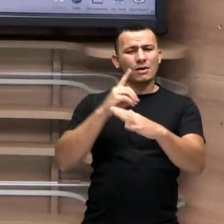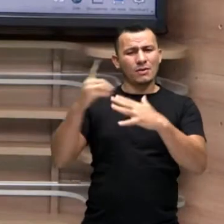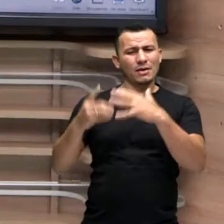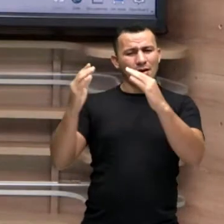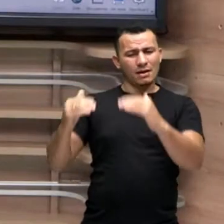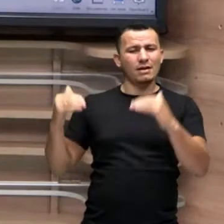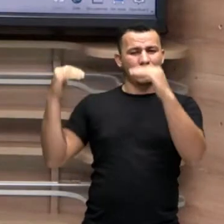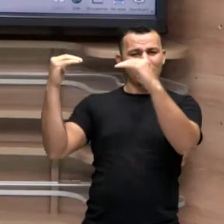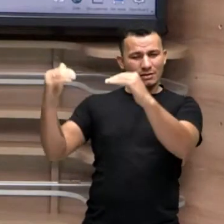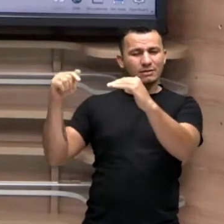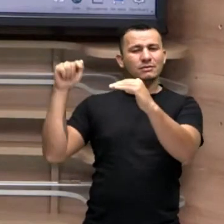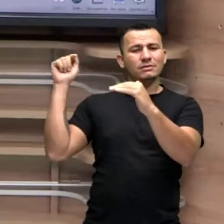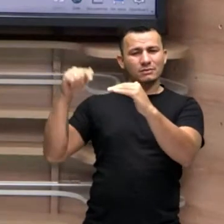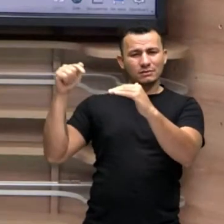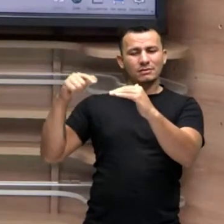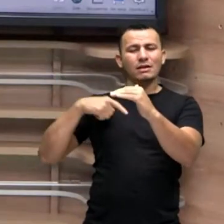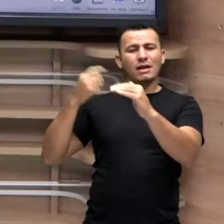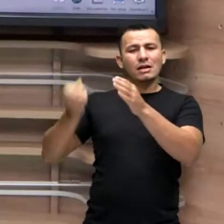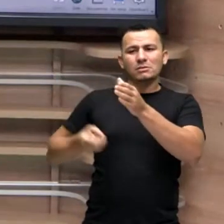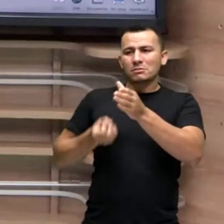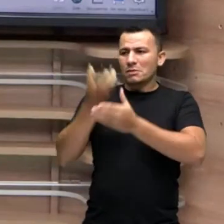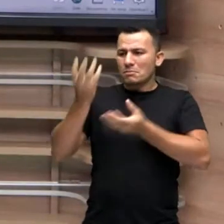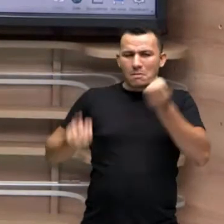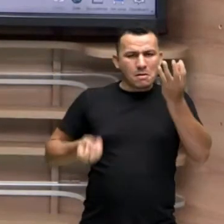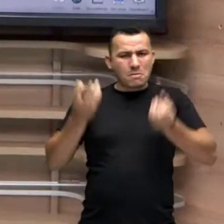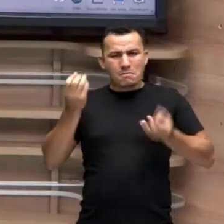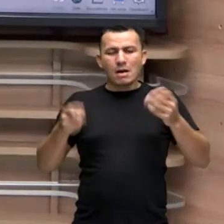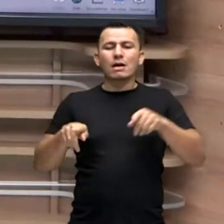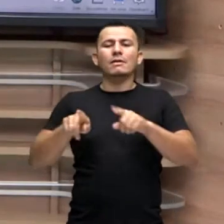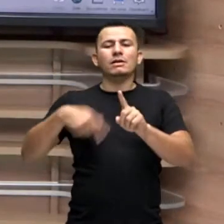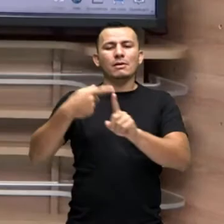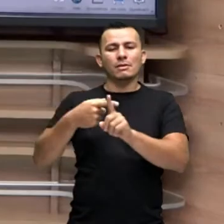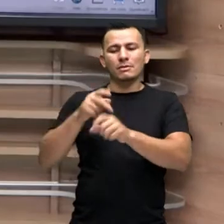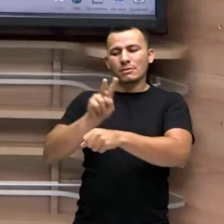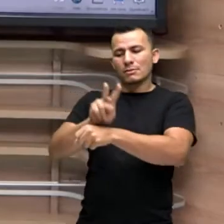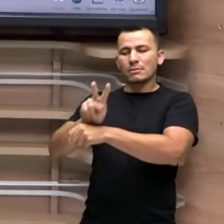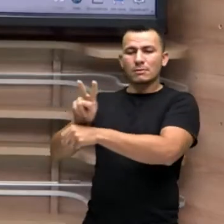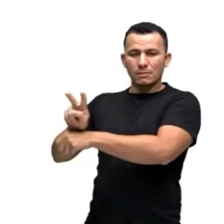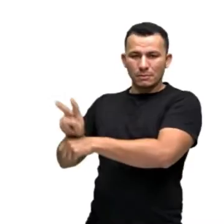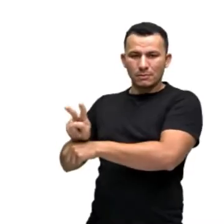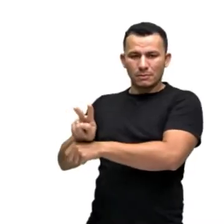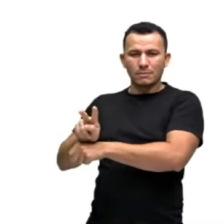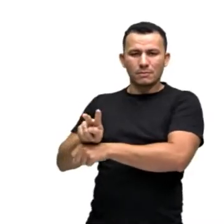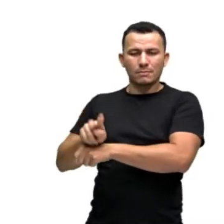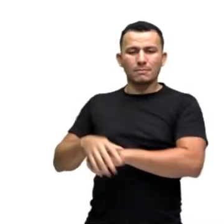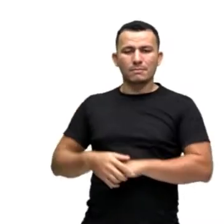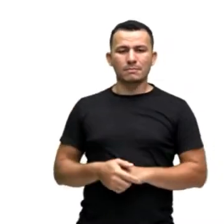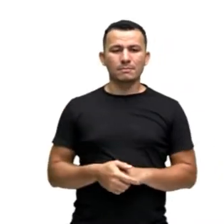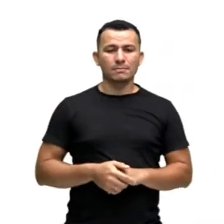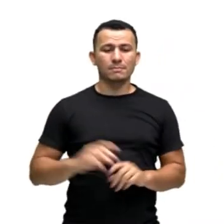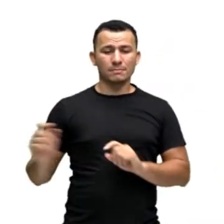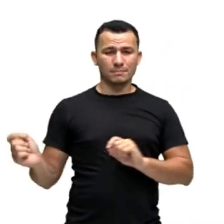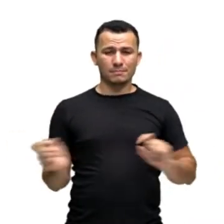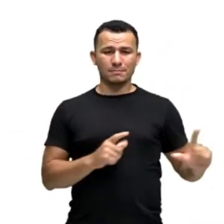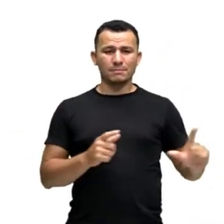que é criador mas é cuidador né Na próxima cartela vamos vezes por exemplo a visão